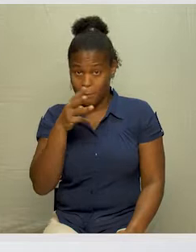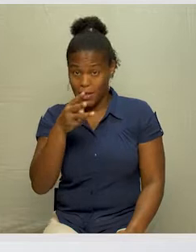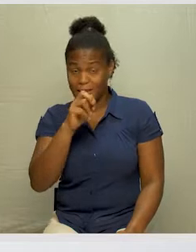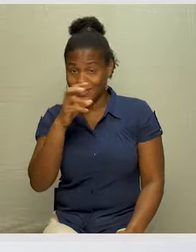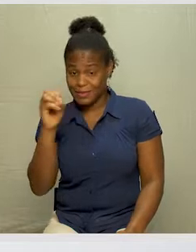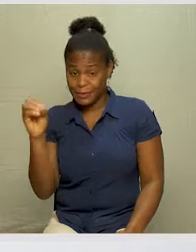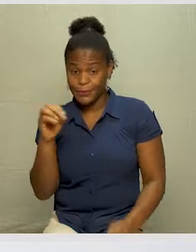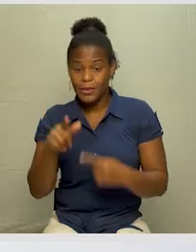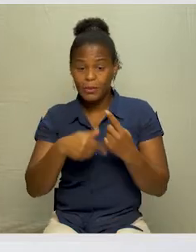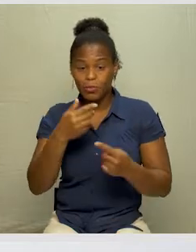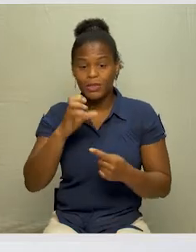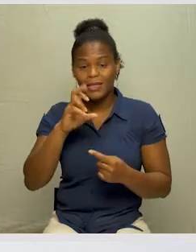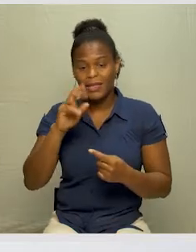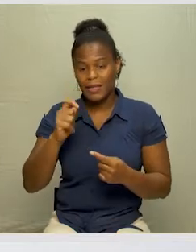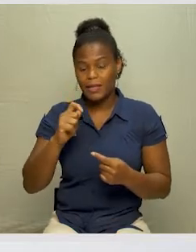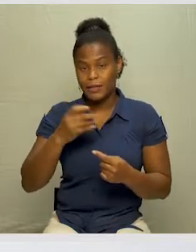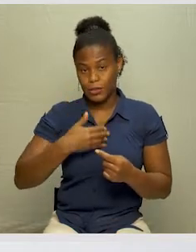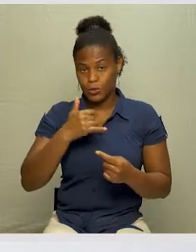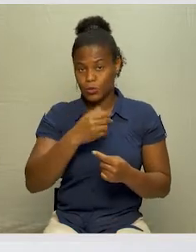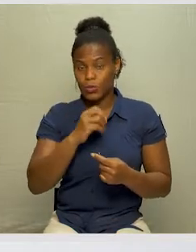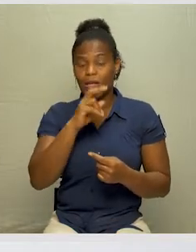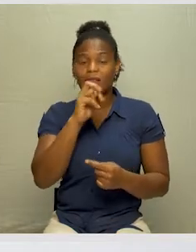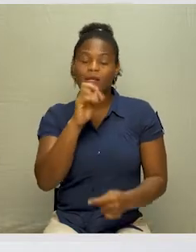34.600. A balança de serviços,